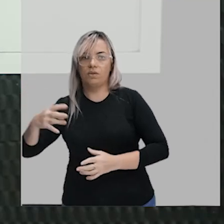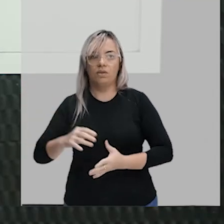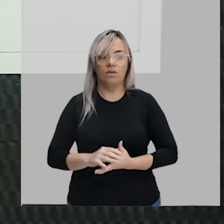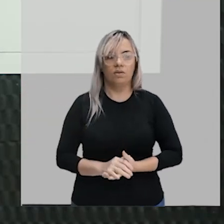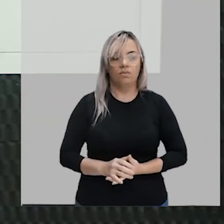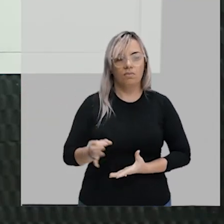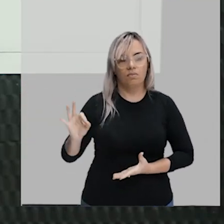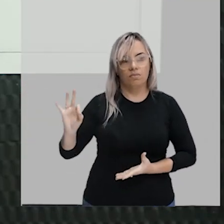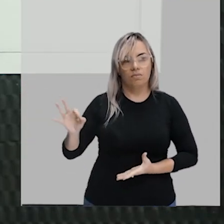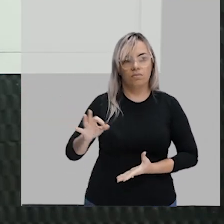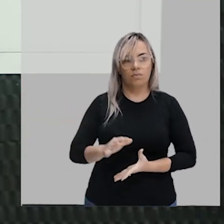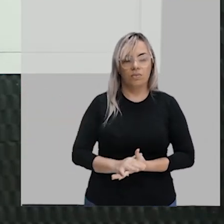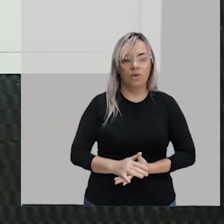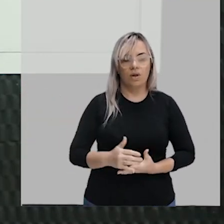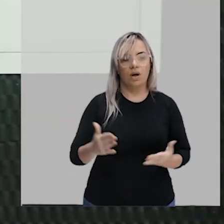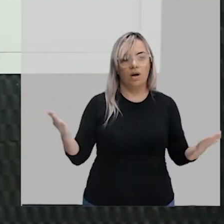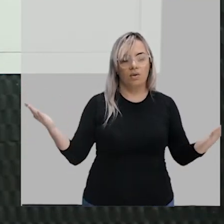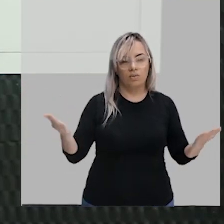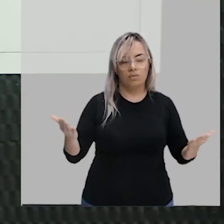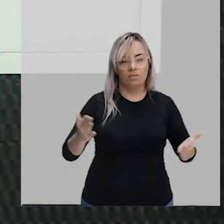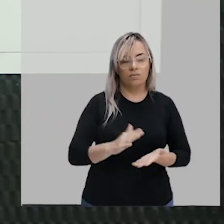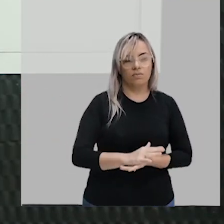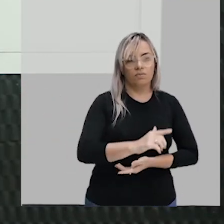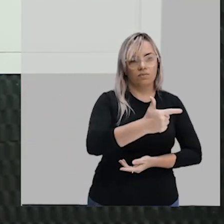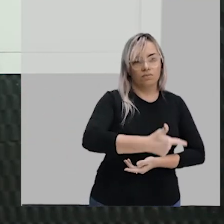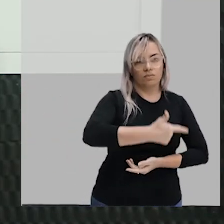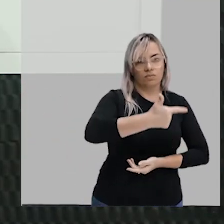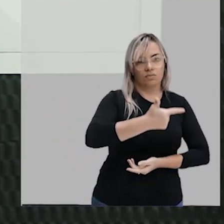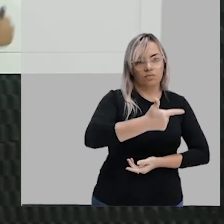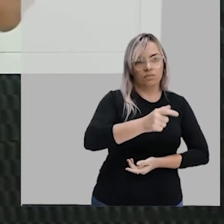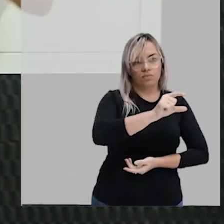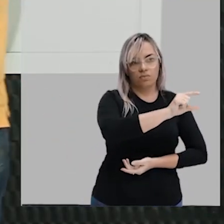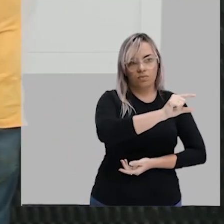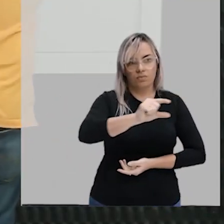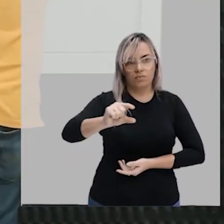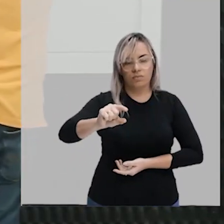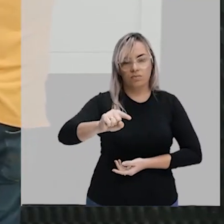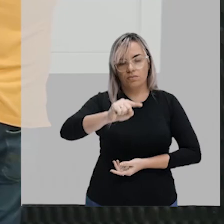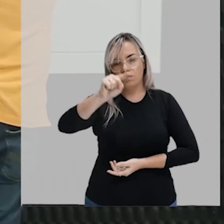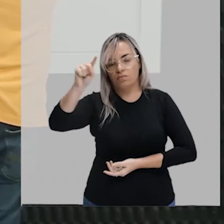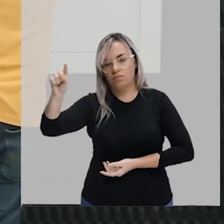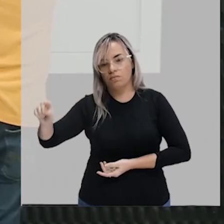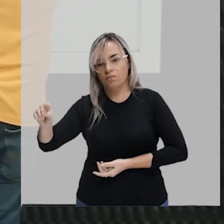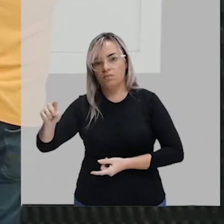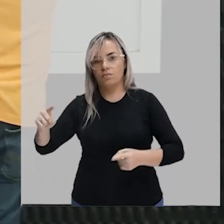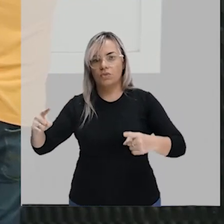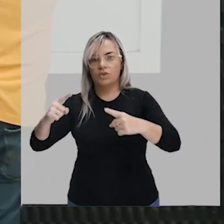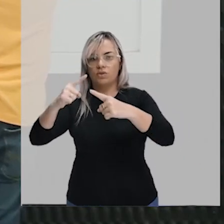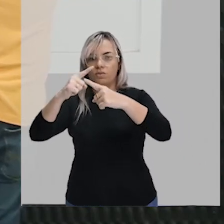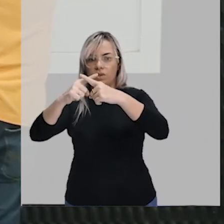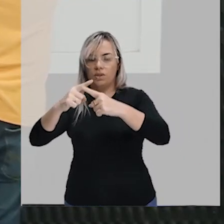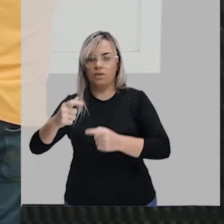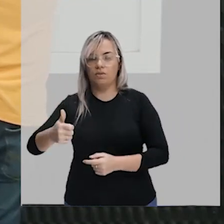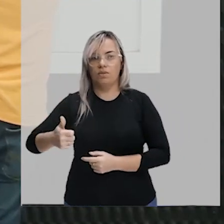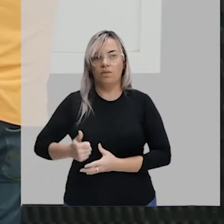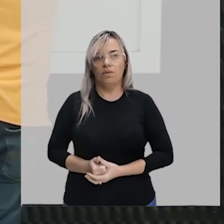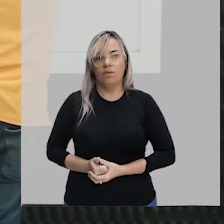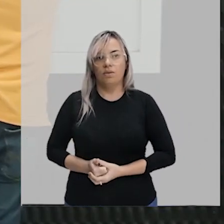Certo? Agora, segunda linha com primeira coluna. 4 vezes